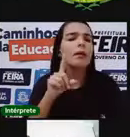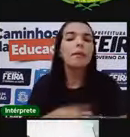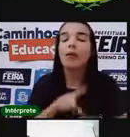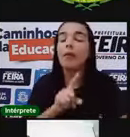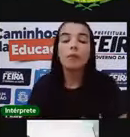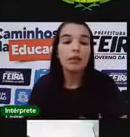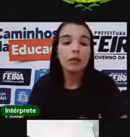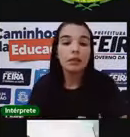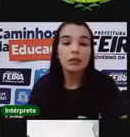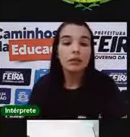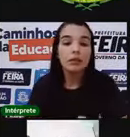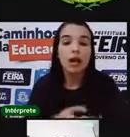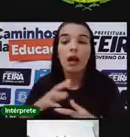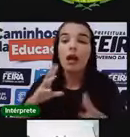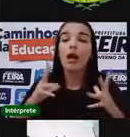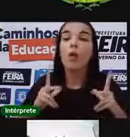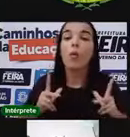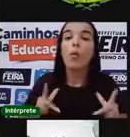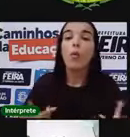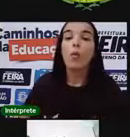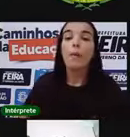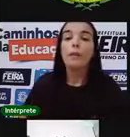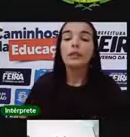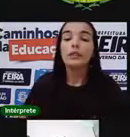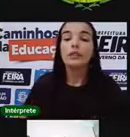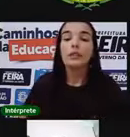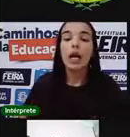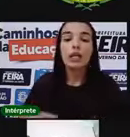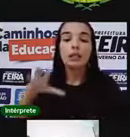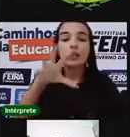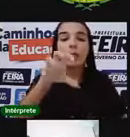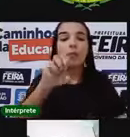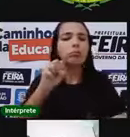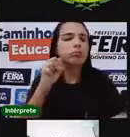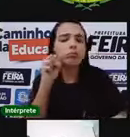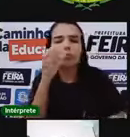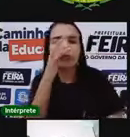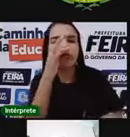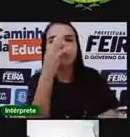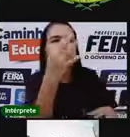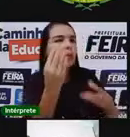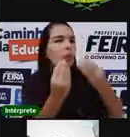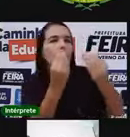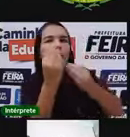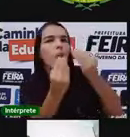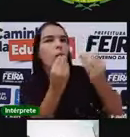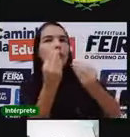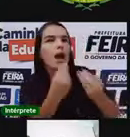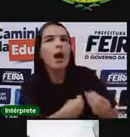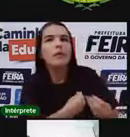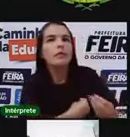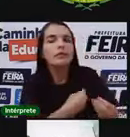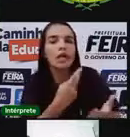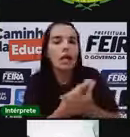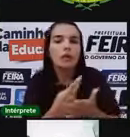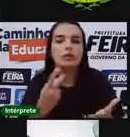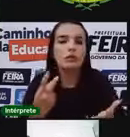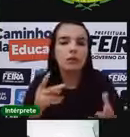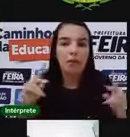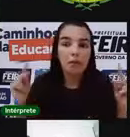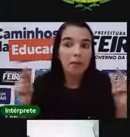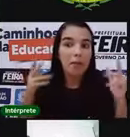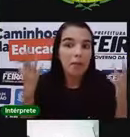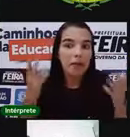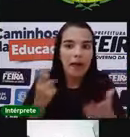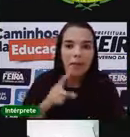momento da humanidade se buscou equidade para que a vida acontecesse? Ah, meu Deus, se eu fosse contar os